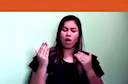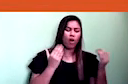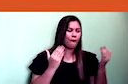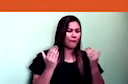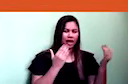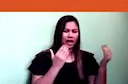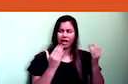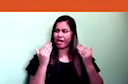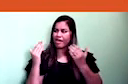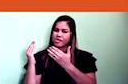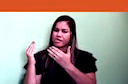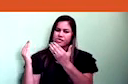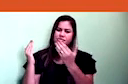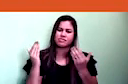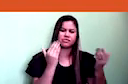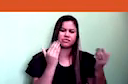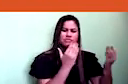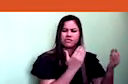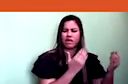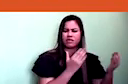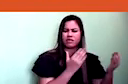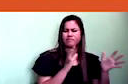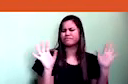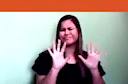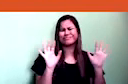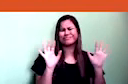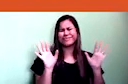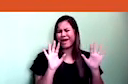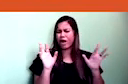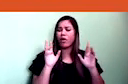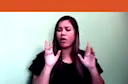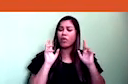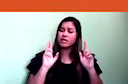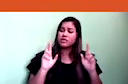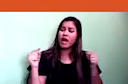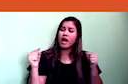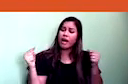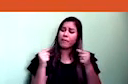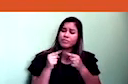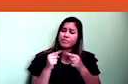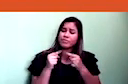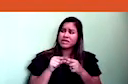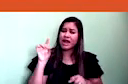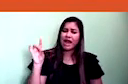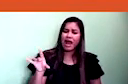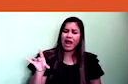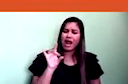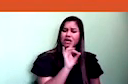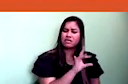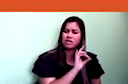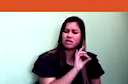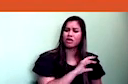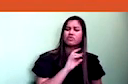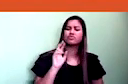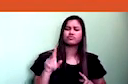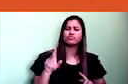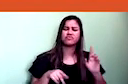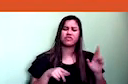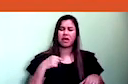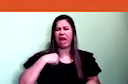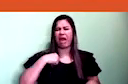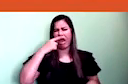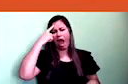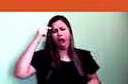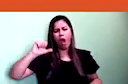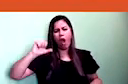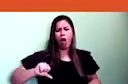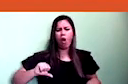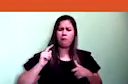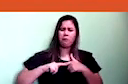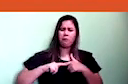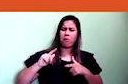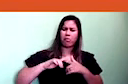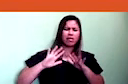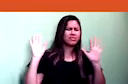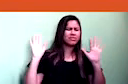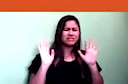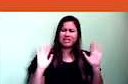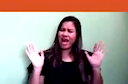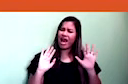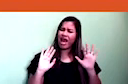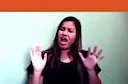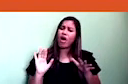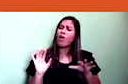individualidade, e essa individualidade não precisa ser um problema para nós. Consequentemente, não sendo um problema, não